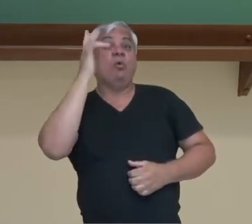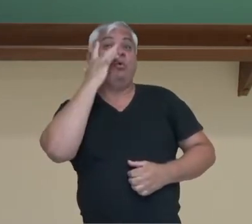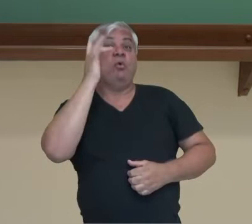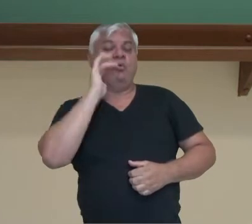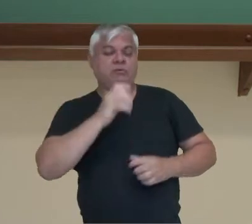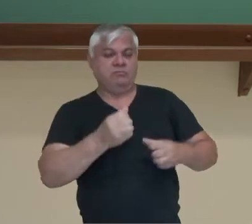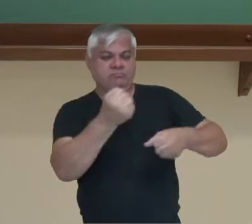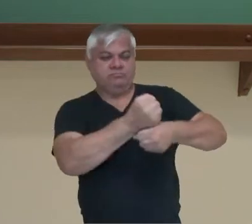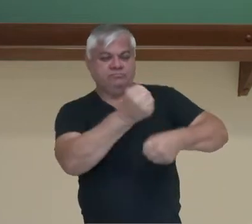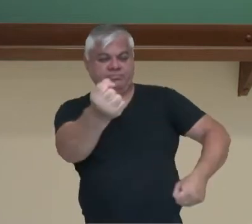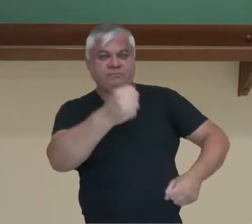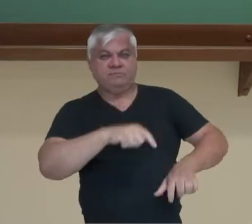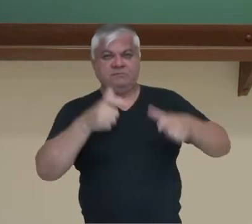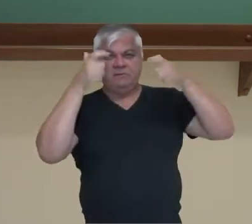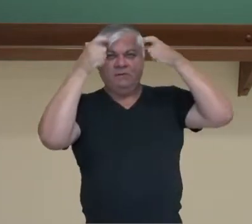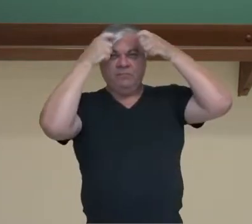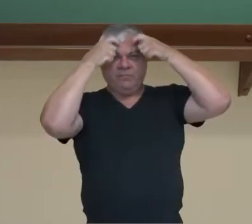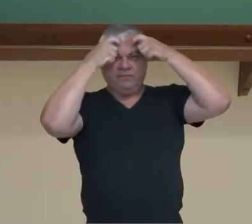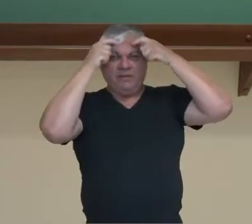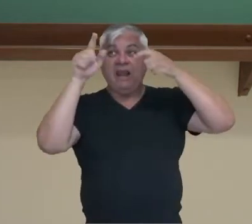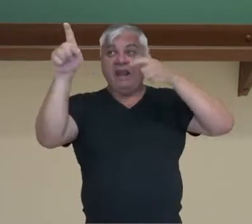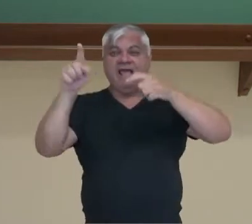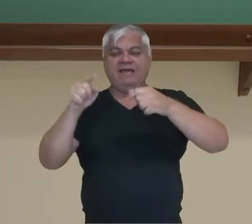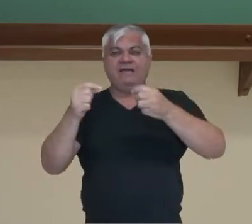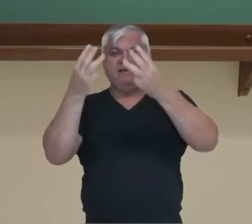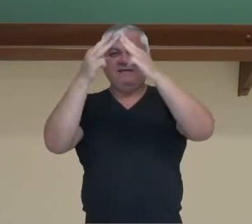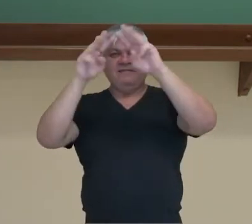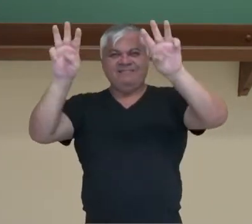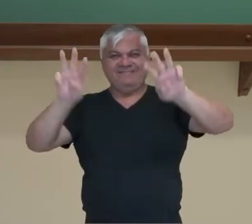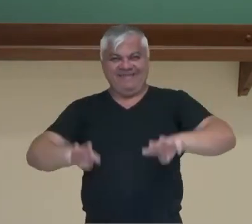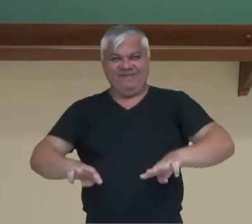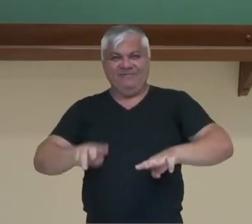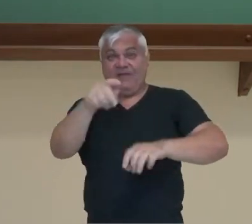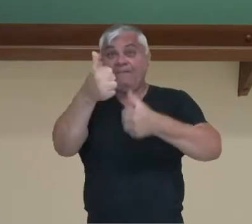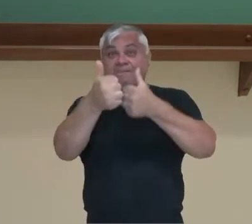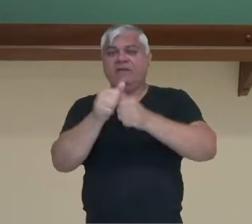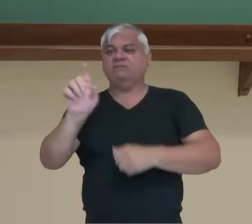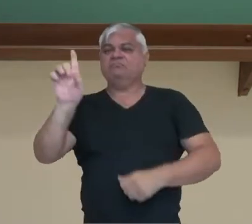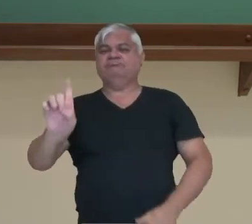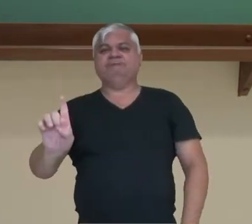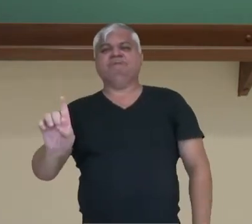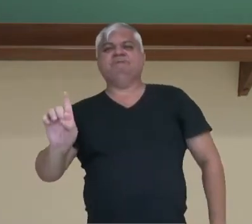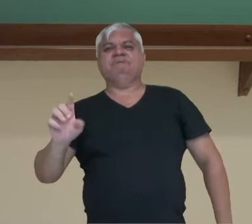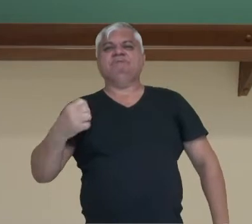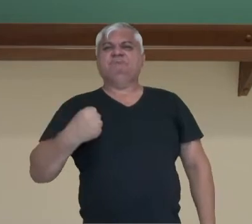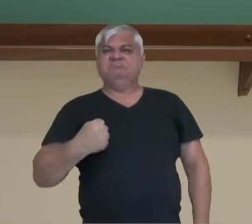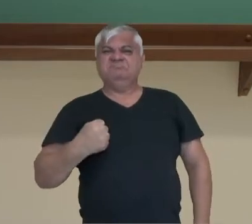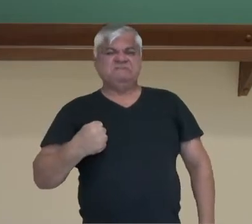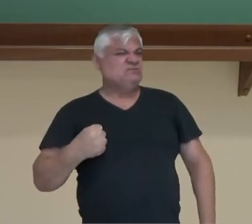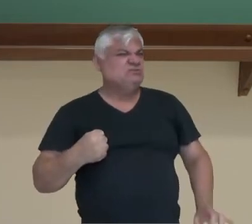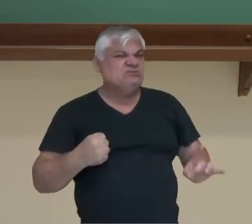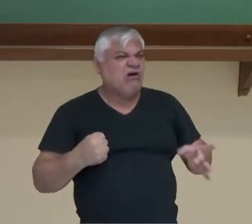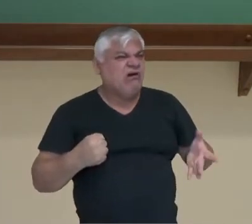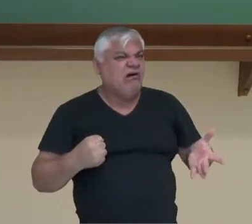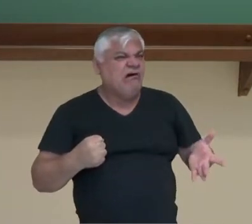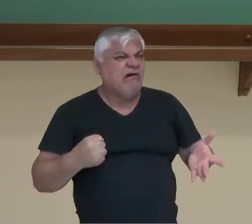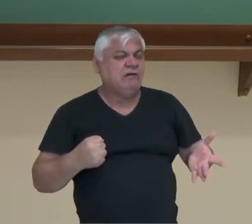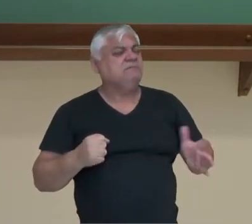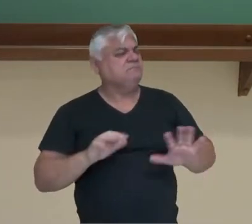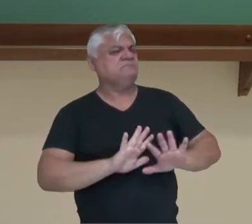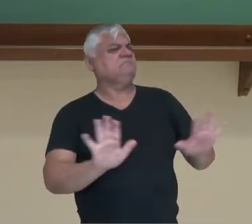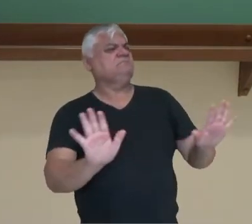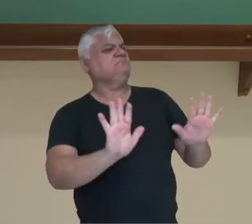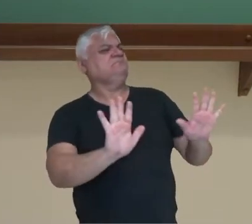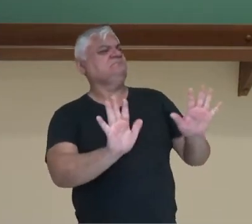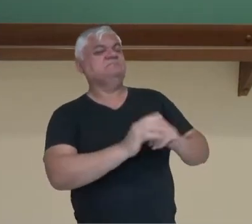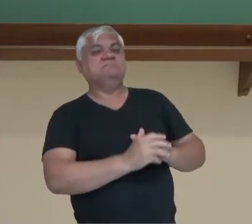uma coroa, você fica bem pertinho ali do templo ali, ó, tá? Do Partenon ali. Só tem que fazer isso. Ela, só isso? Só. Não precisa fazer mais nada. Nossa,